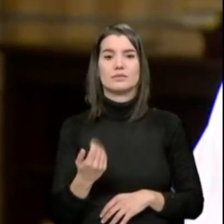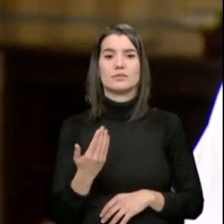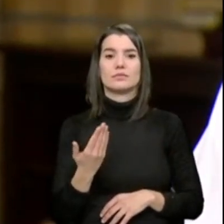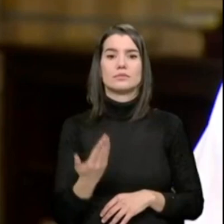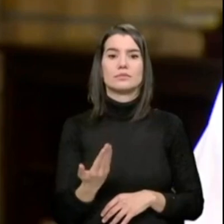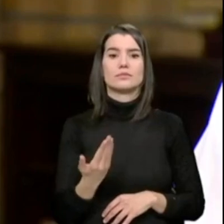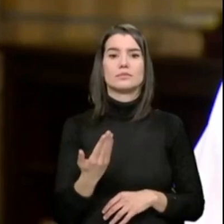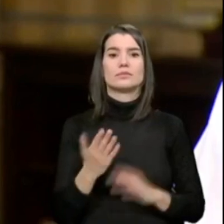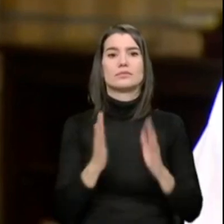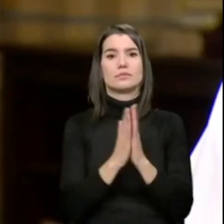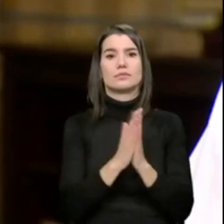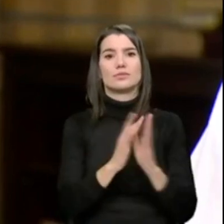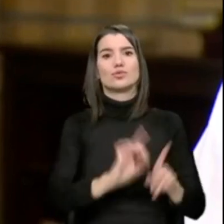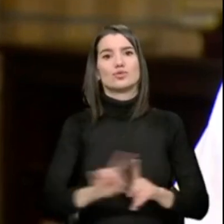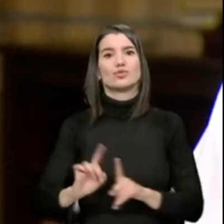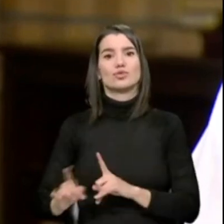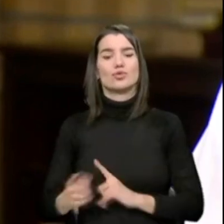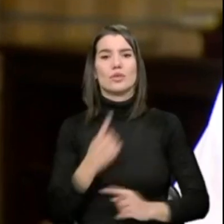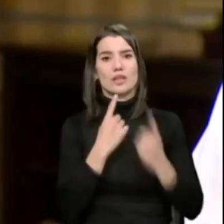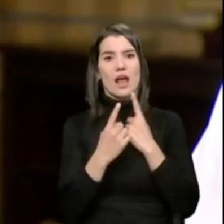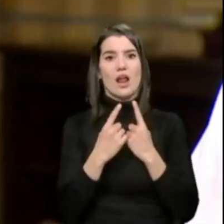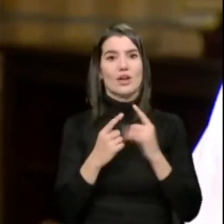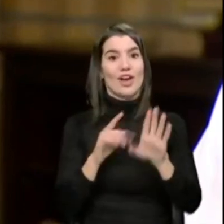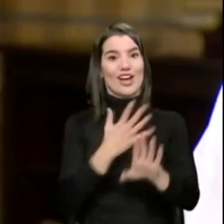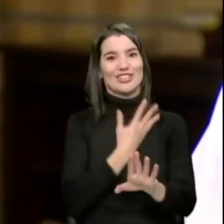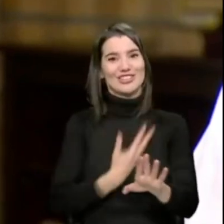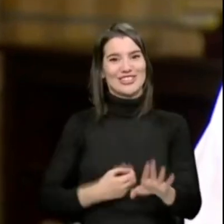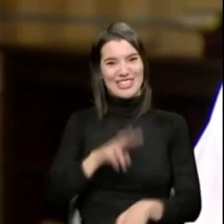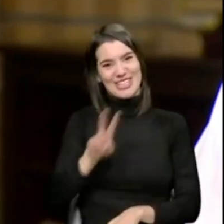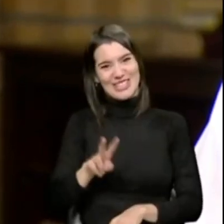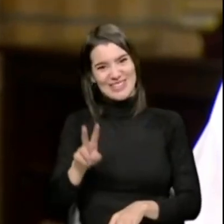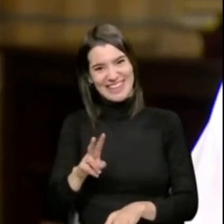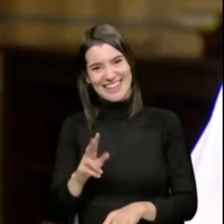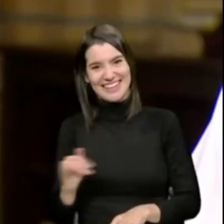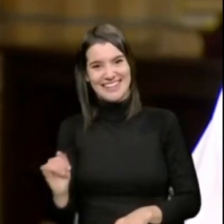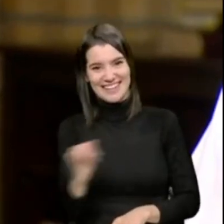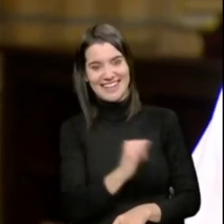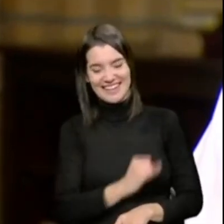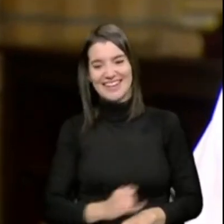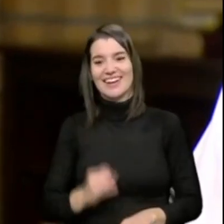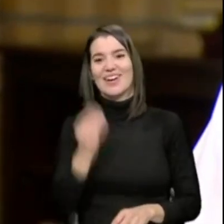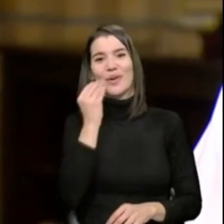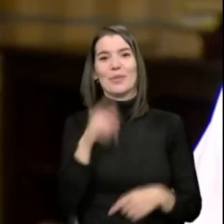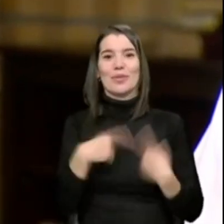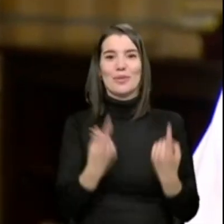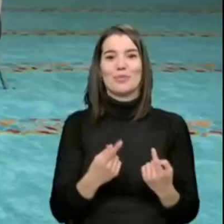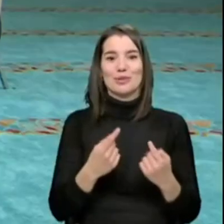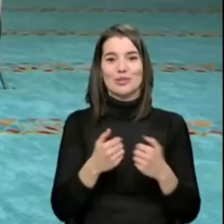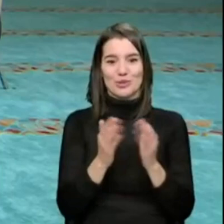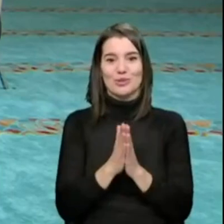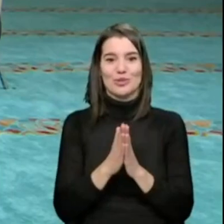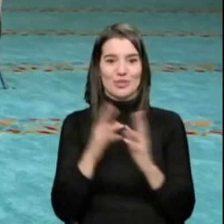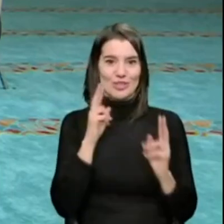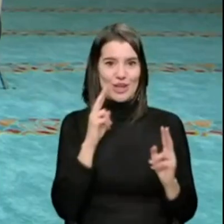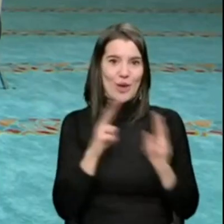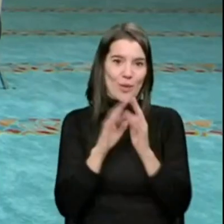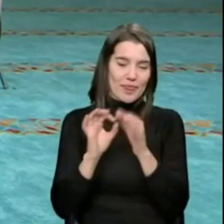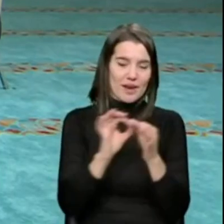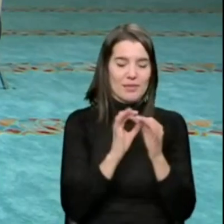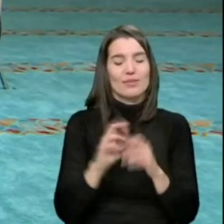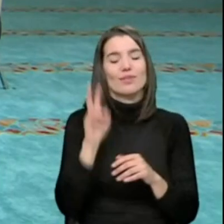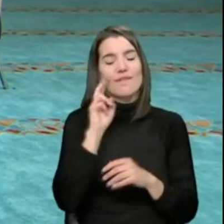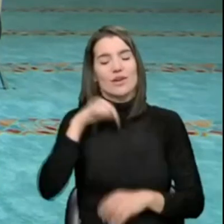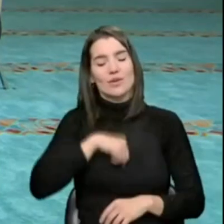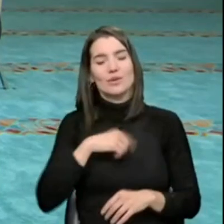no diálogo interreligioso. Fica para a segunda ronda, pode ser. De que forma é que depois nos encontramos todos nesses tais valores e